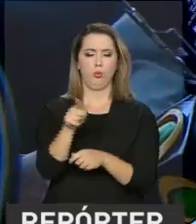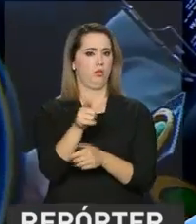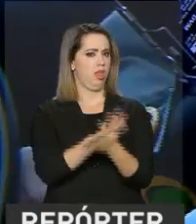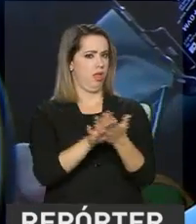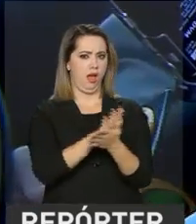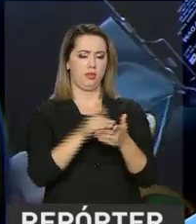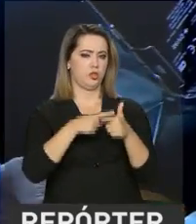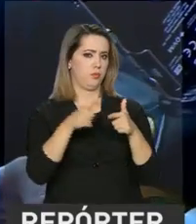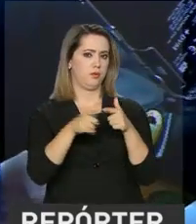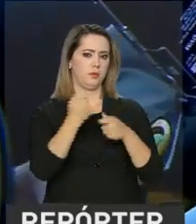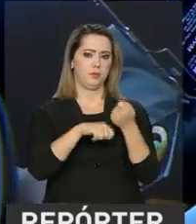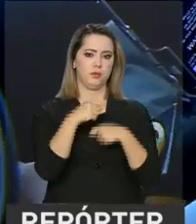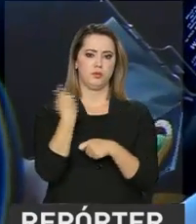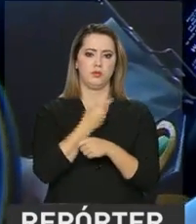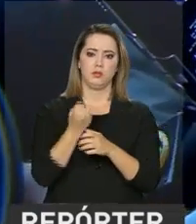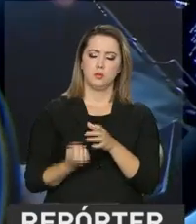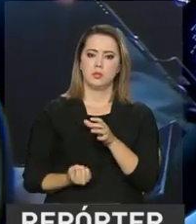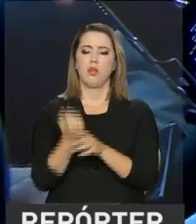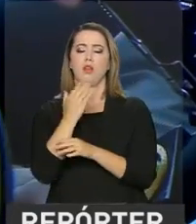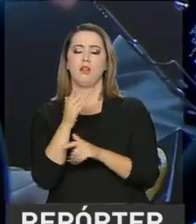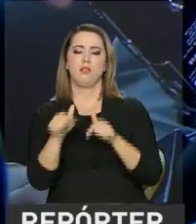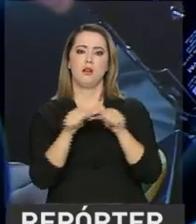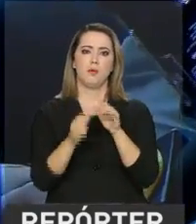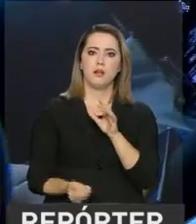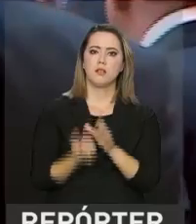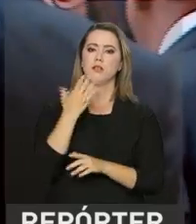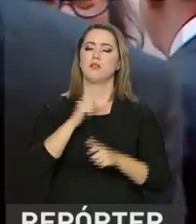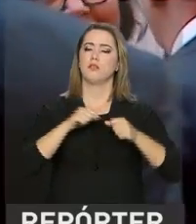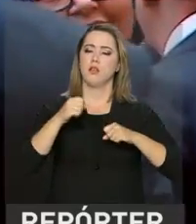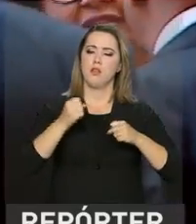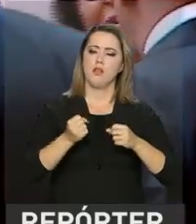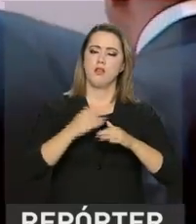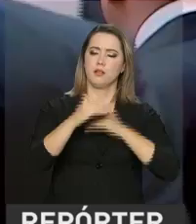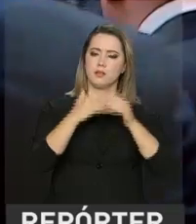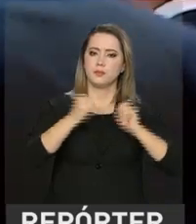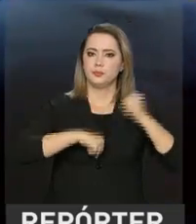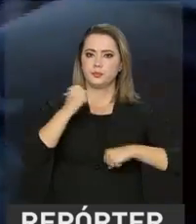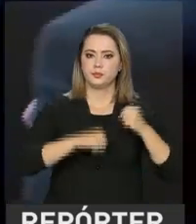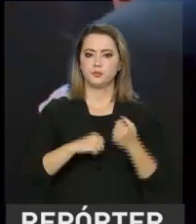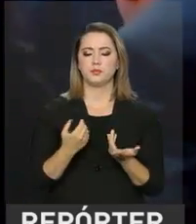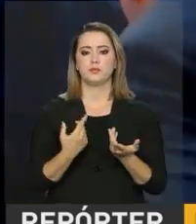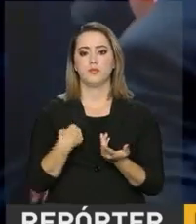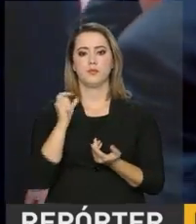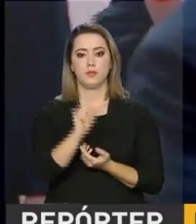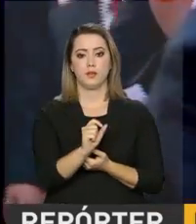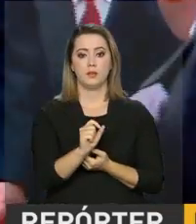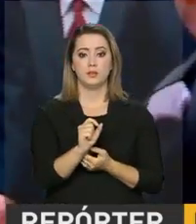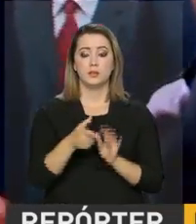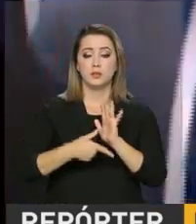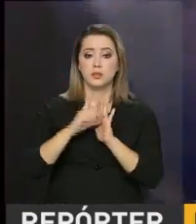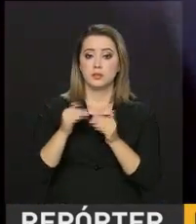verá que nós estamos crescendo emprego, estamos crescendo indústria, estamos crescendo agronegócio. Antes da abertura do G20, no primeiro